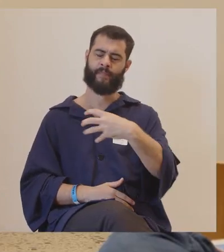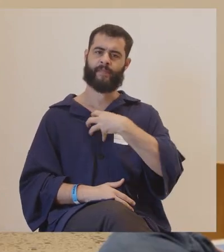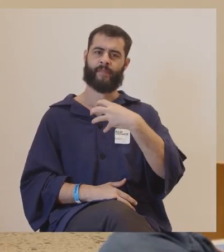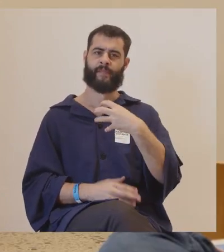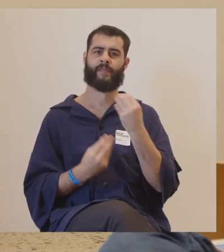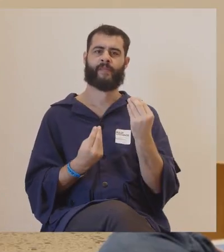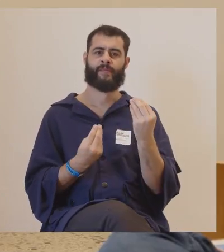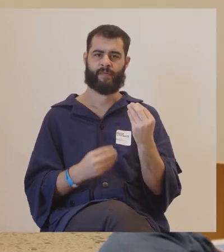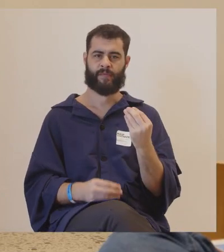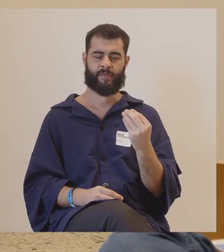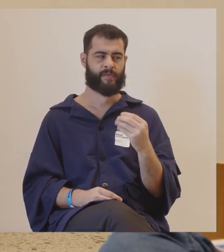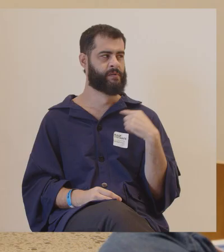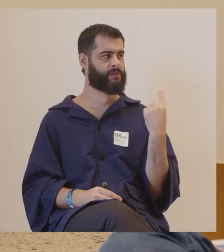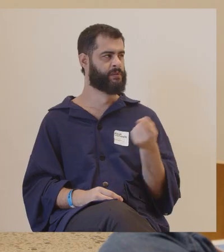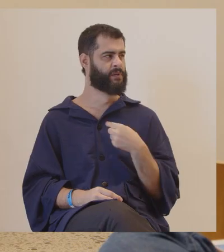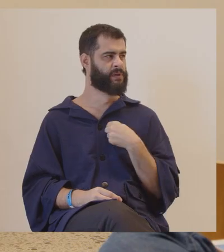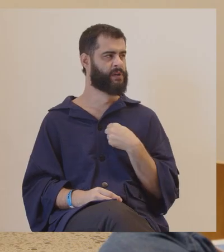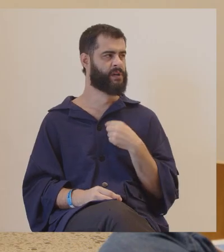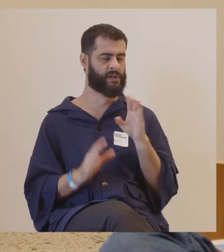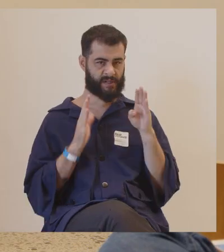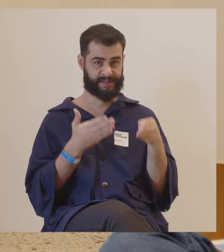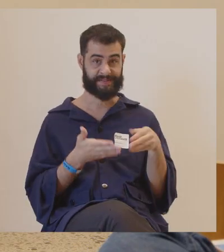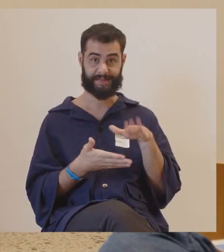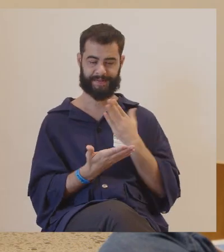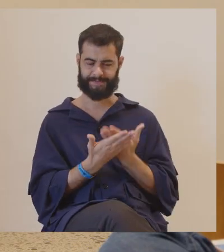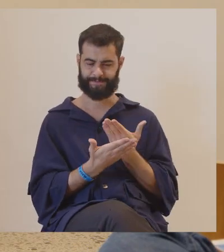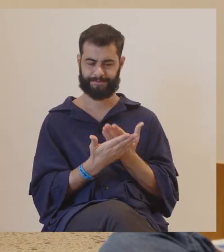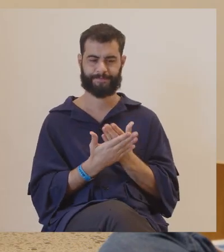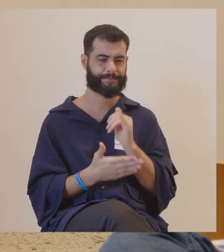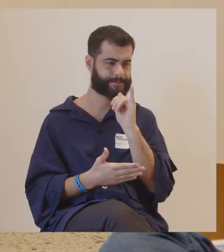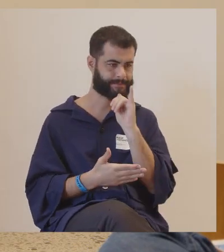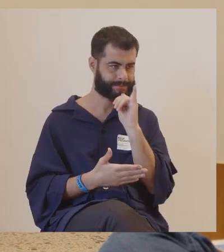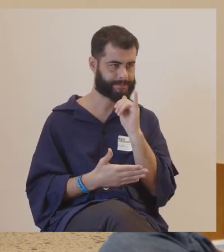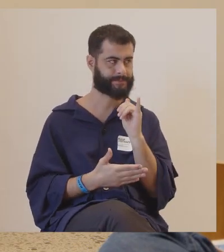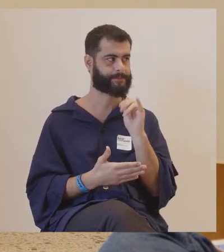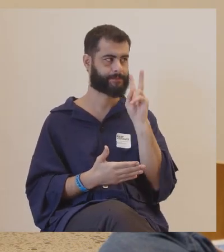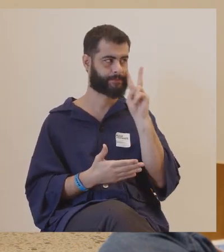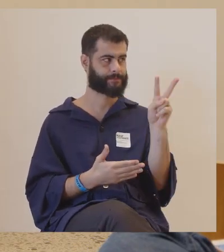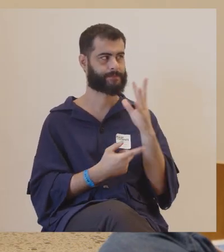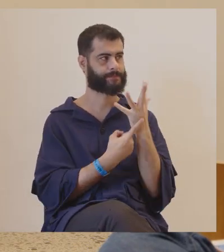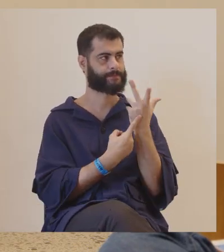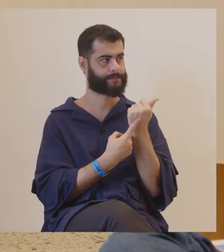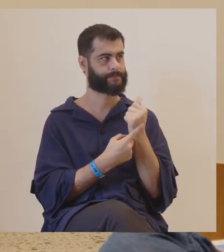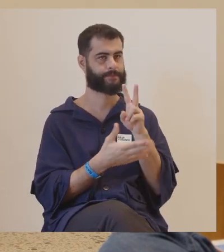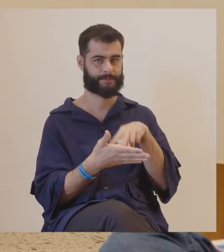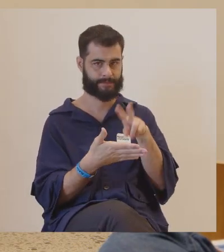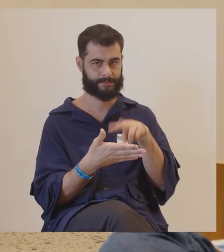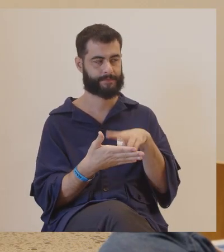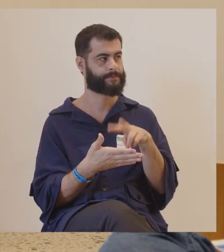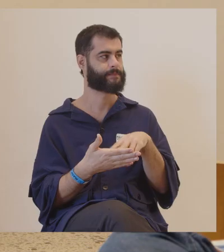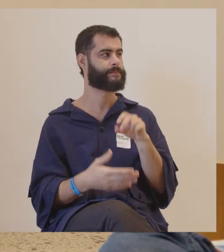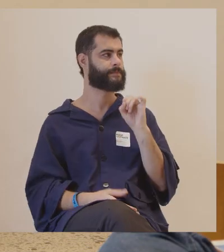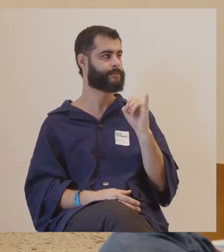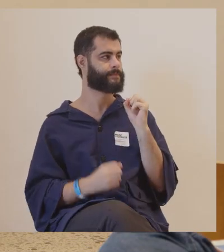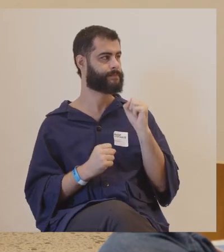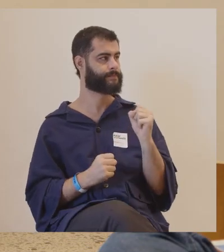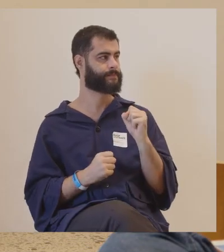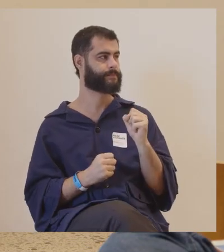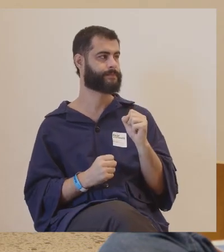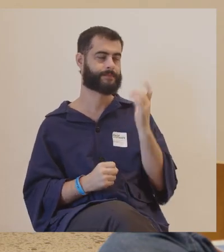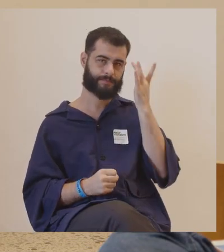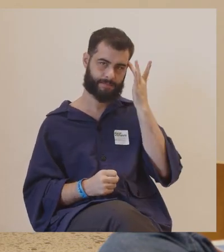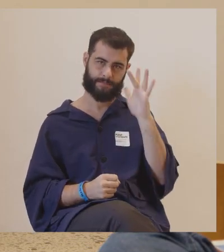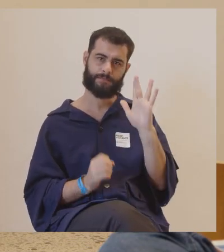na pesquisa em artes, a gente se vale muito de estudos de caso, né? De ler trabalhos de artistas, né? Então, se você pudesse, se aqui já